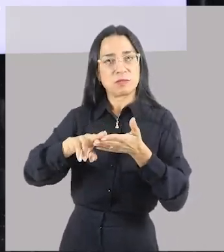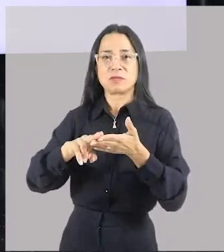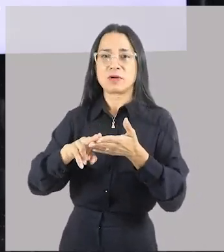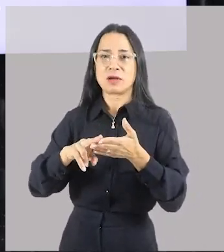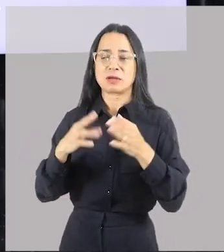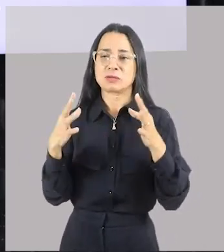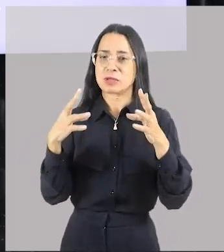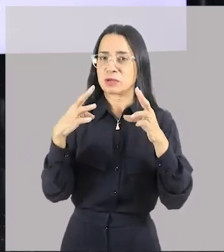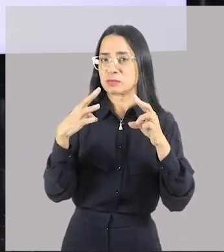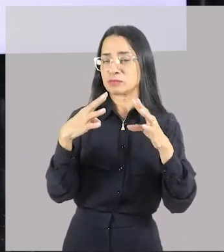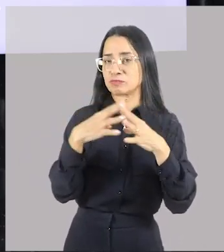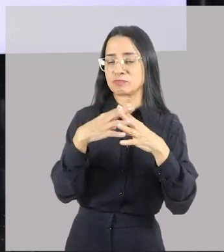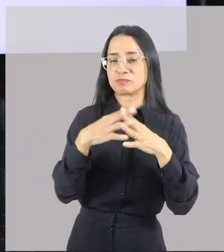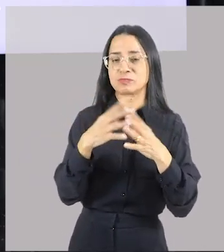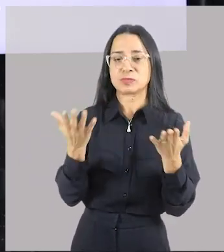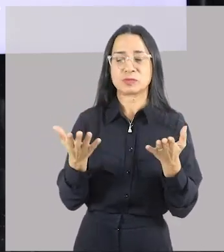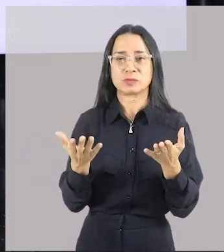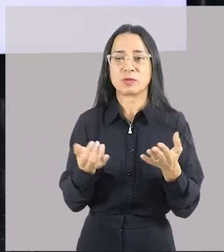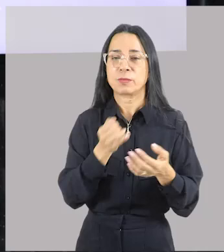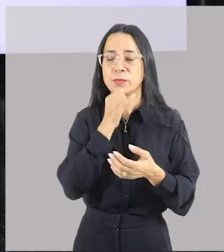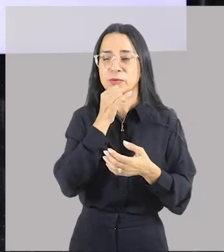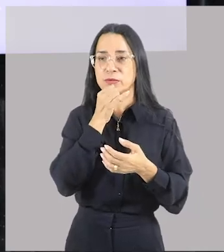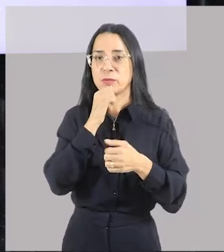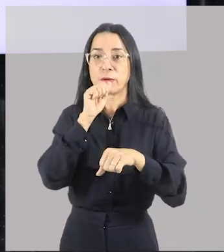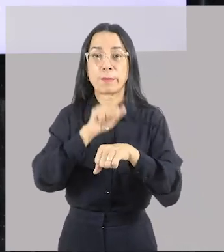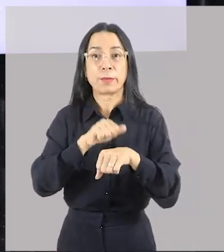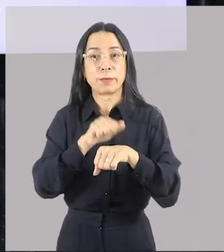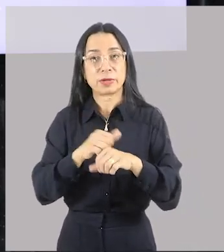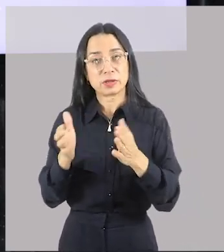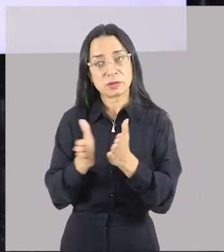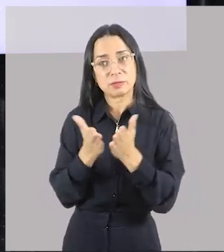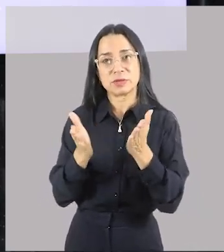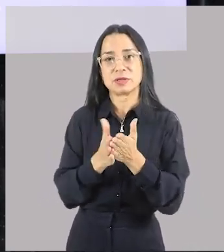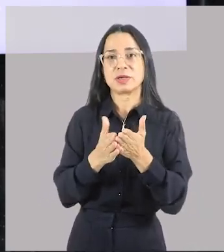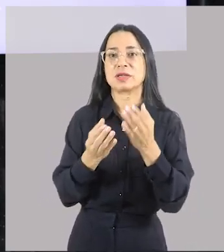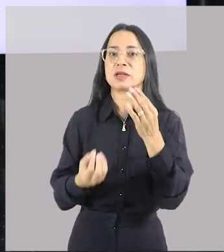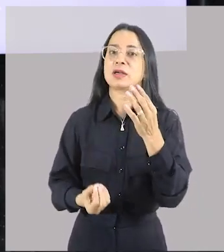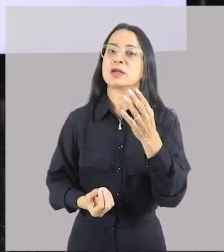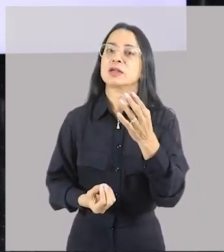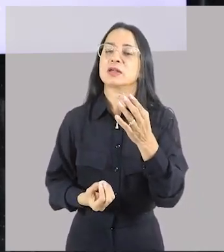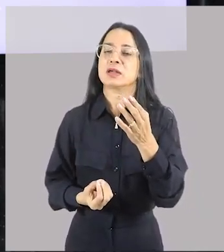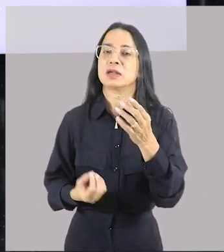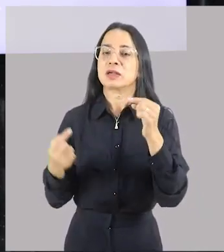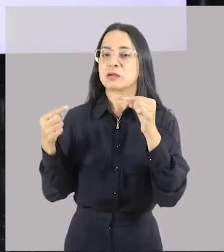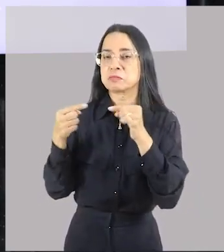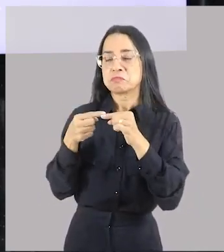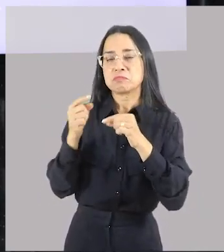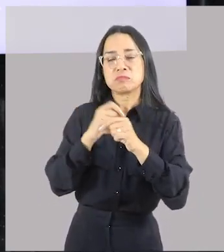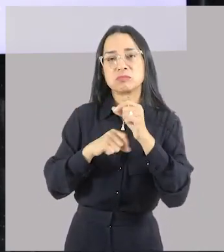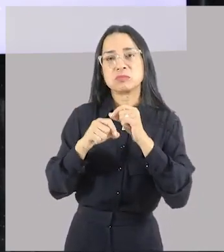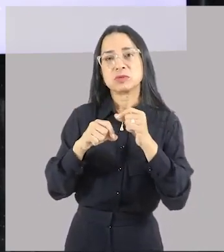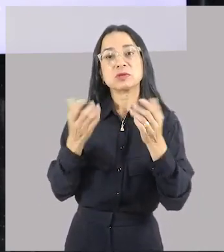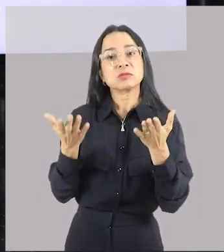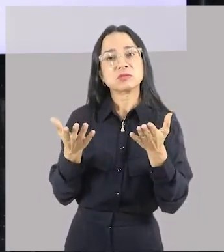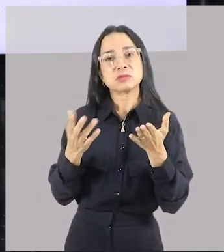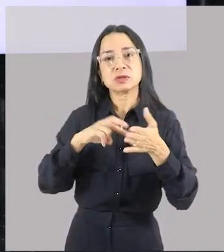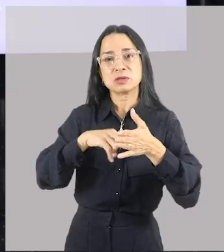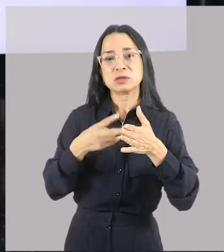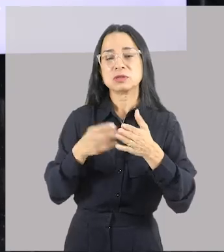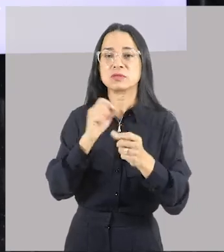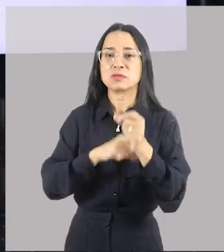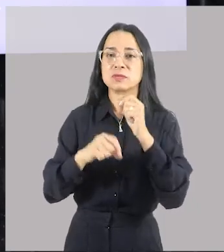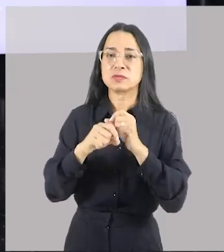miséria muitas vezes são fruto da desigualdade. Porque você tem, por exemplo, uma parte muito pequena da população que concentra muita